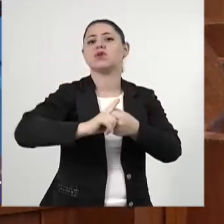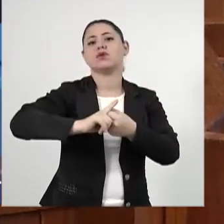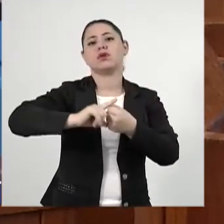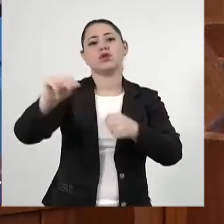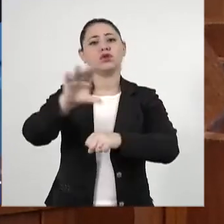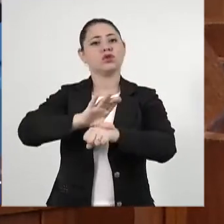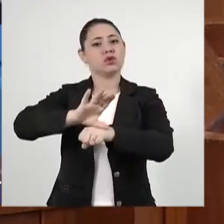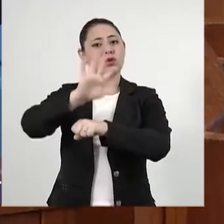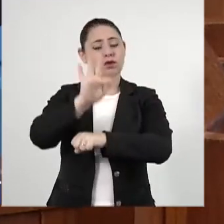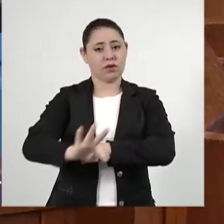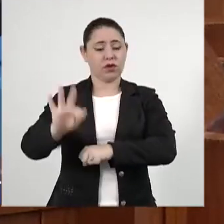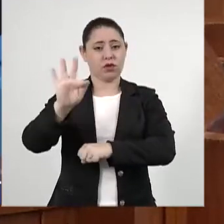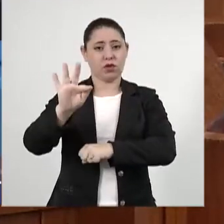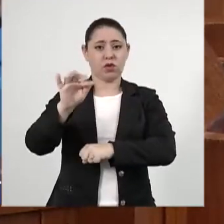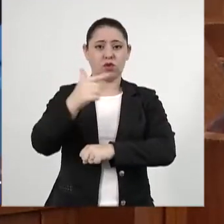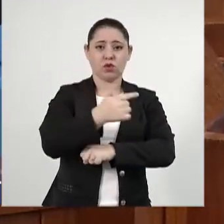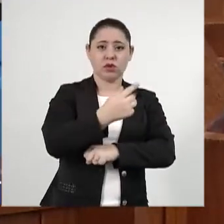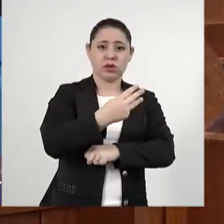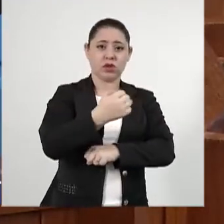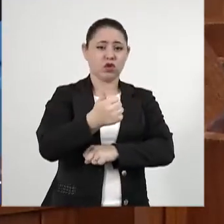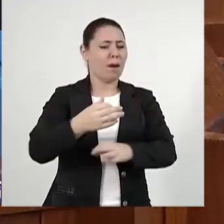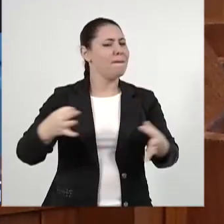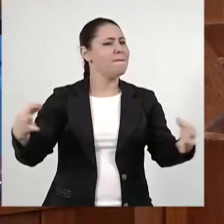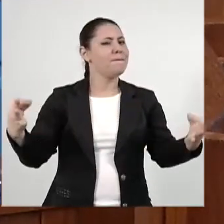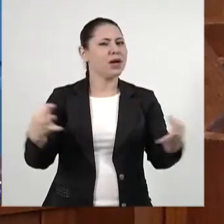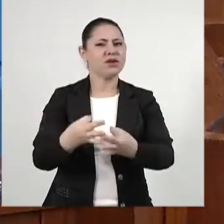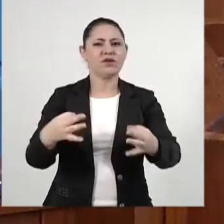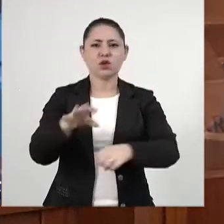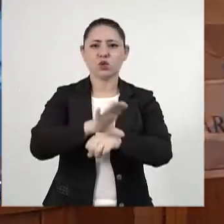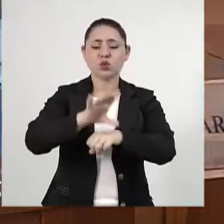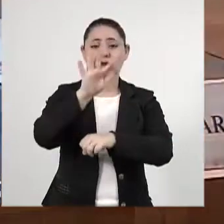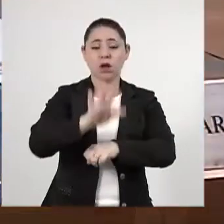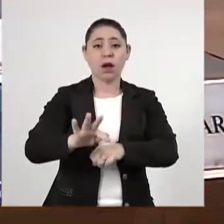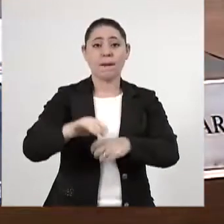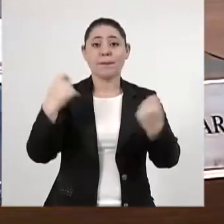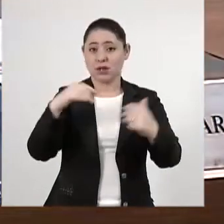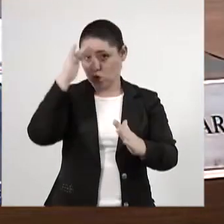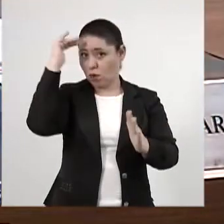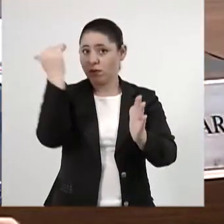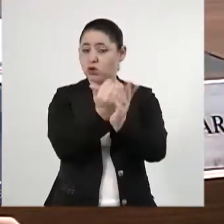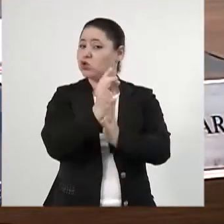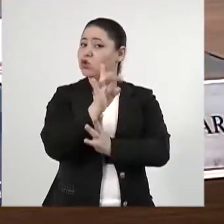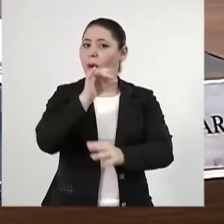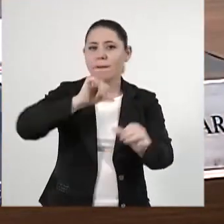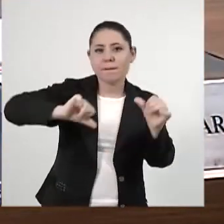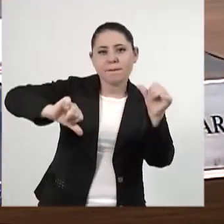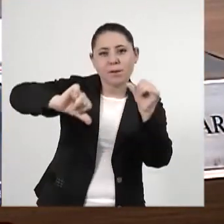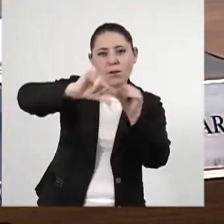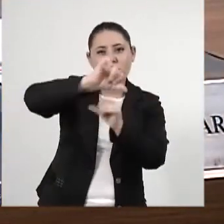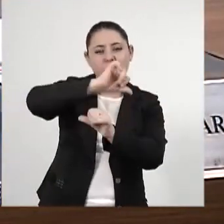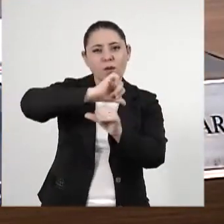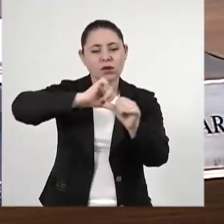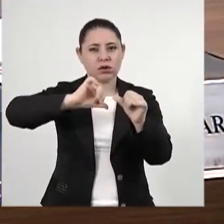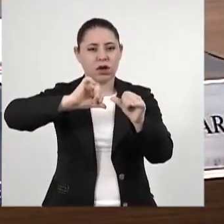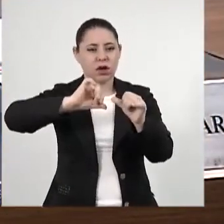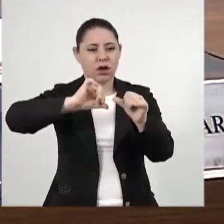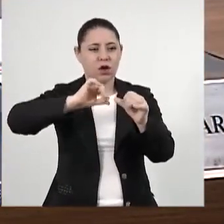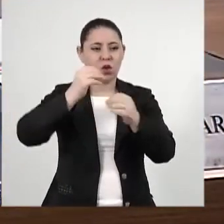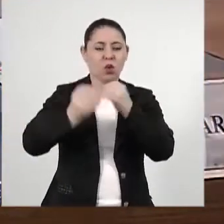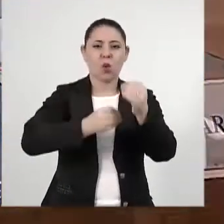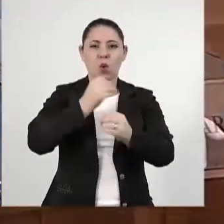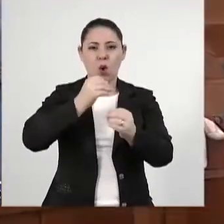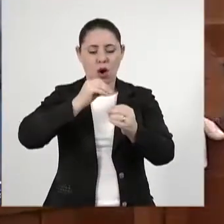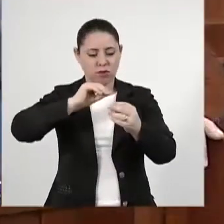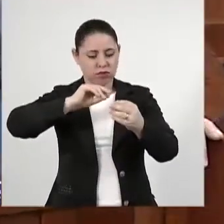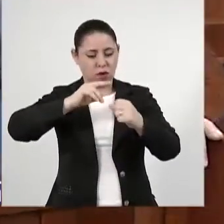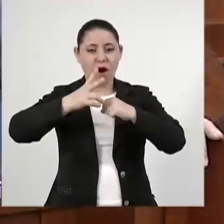tem... O artigo 231 é um dos mais perfeitos dentro da Constituição, mas tem que cumprir. É só mudar a forma de conjugar